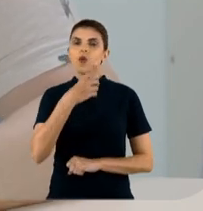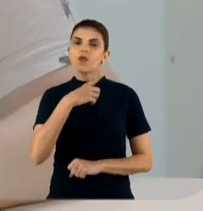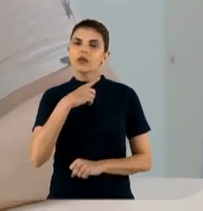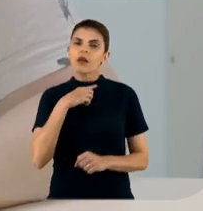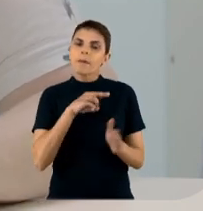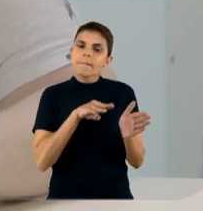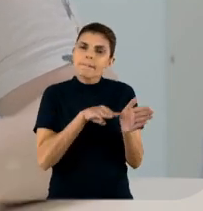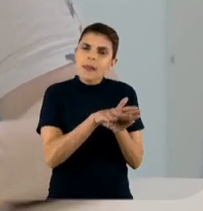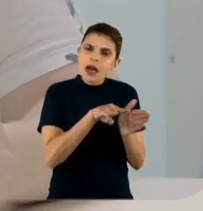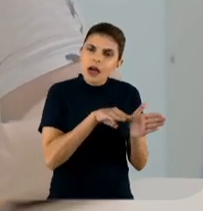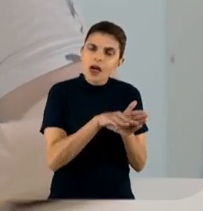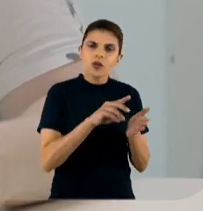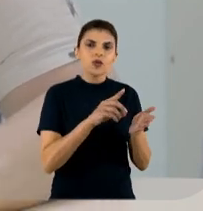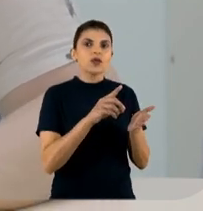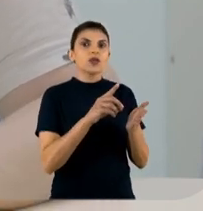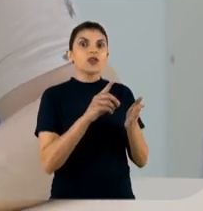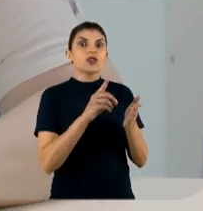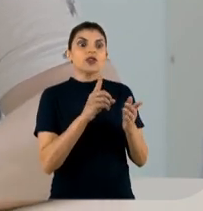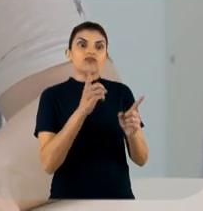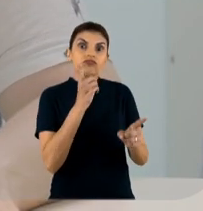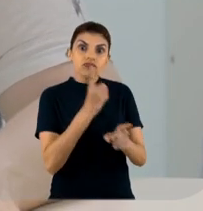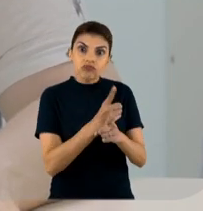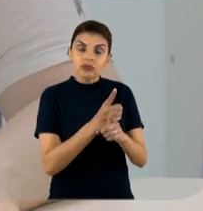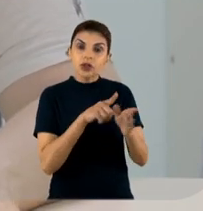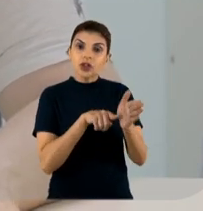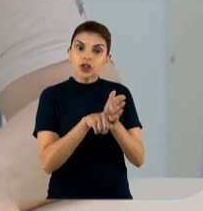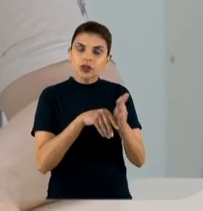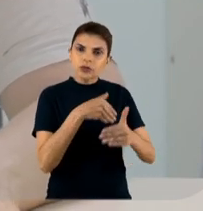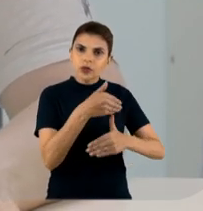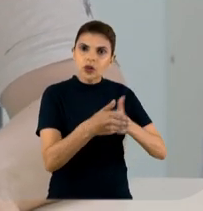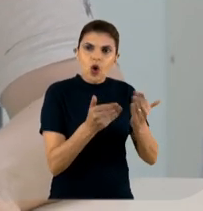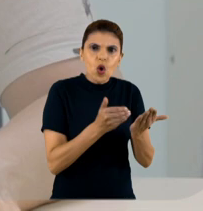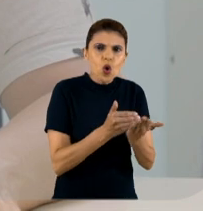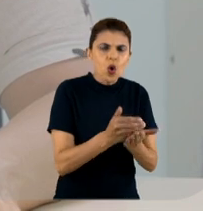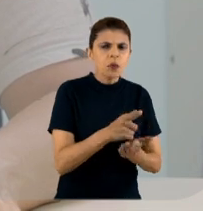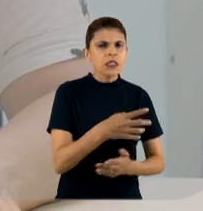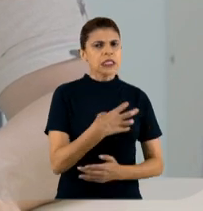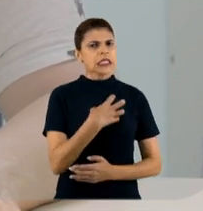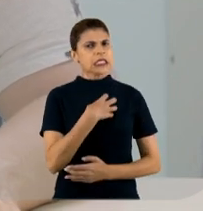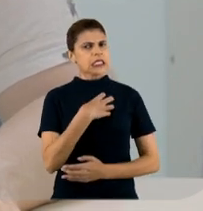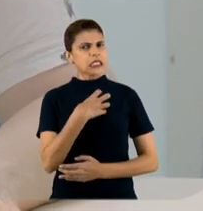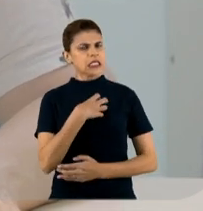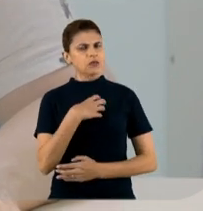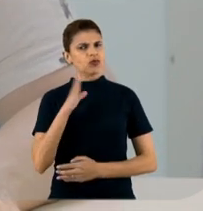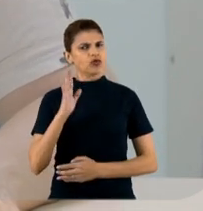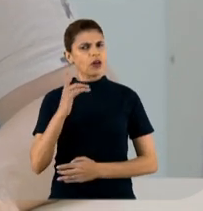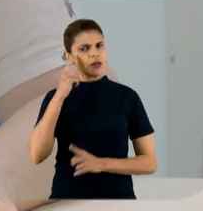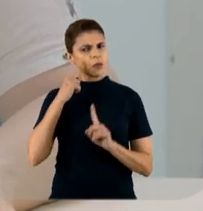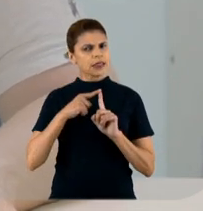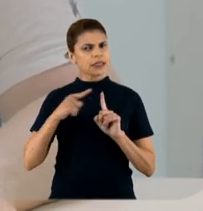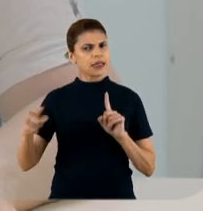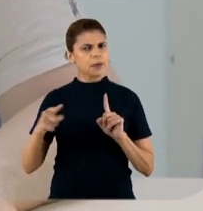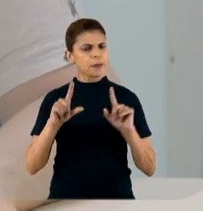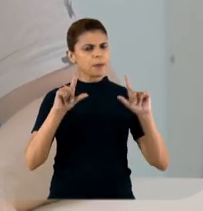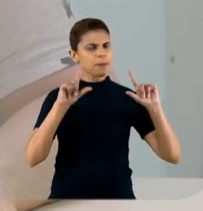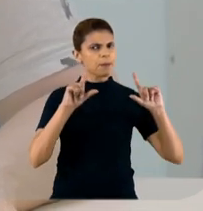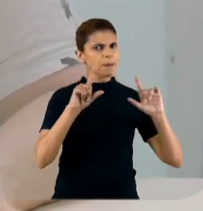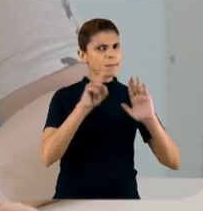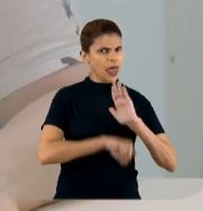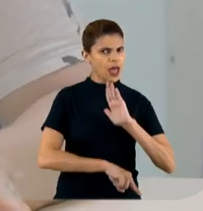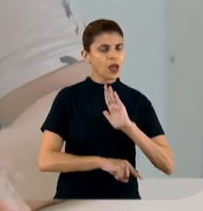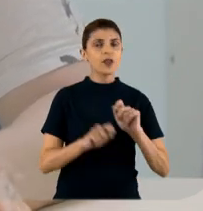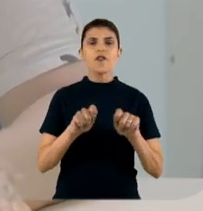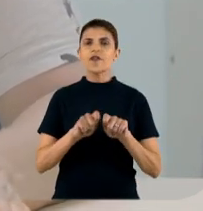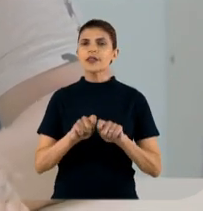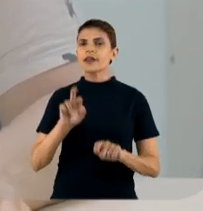método diagnóstico que o ideal no início do quadro quando o paciente tem sintomas a menos de uma semana é você fazer realmente